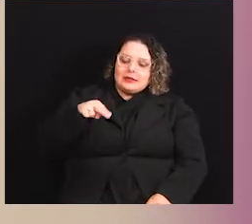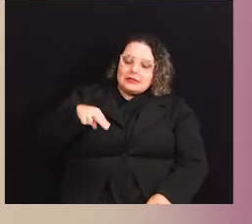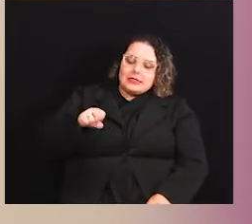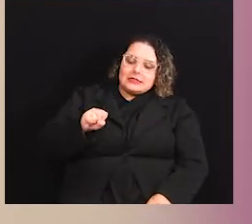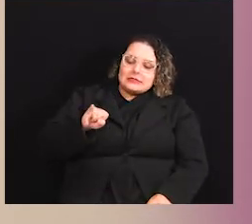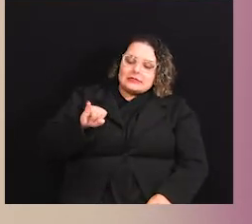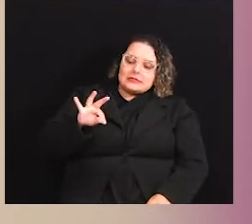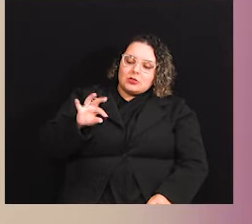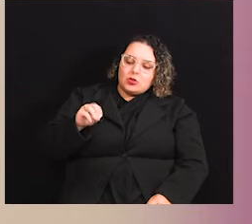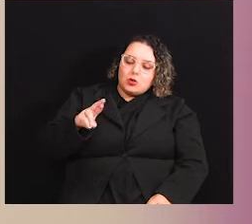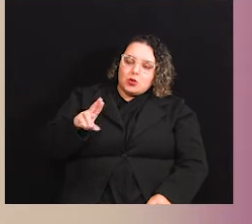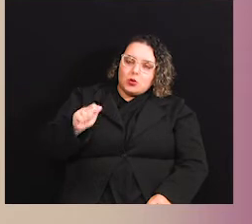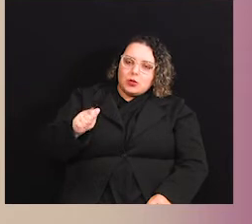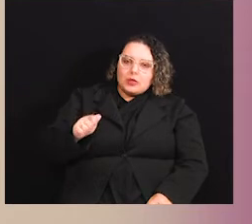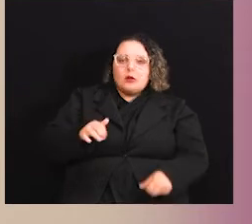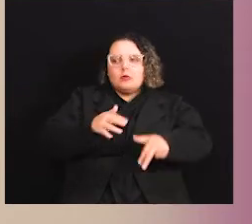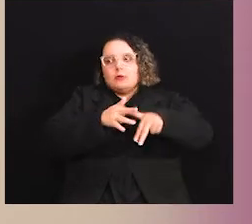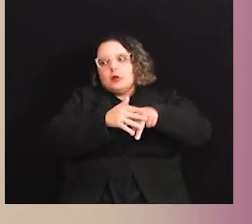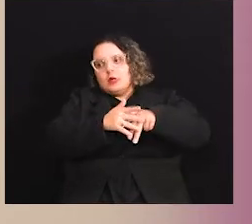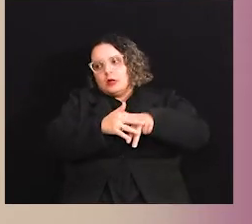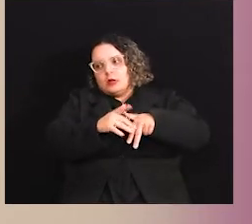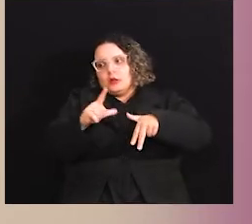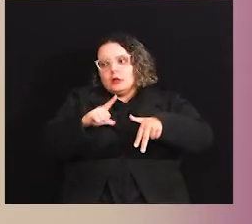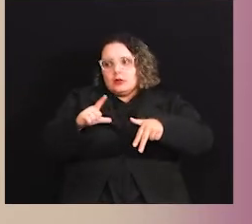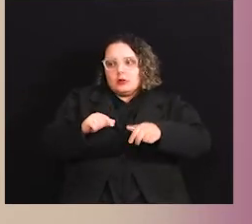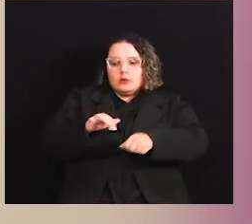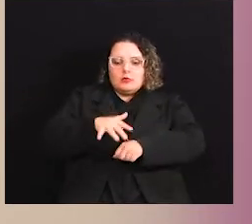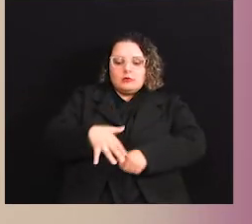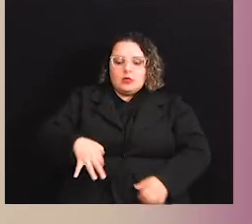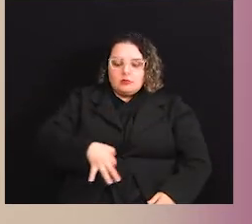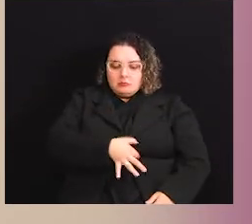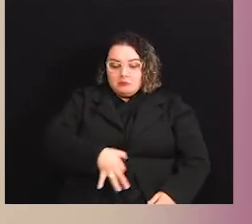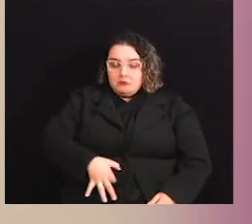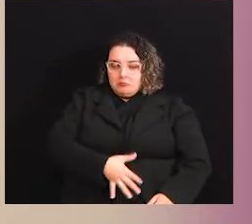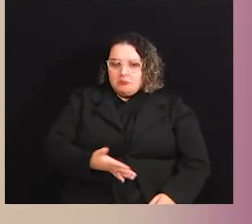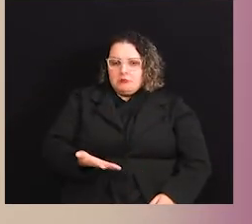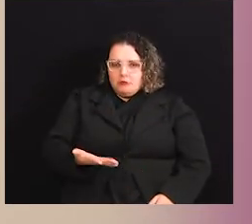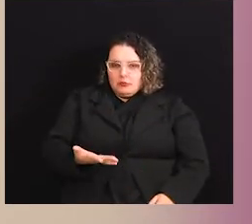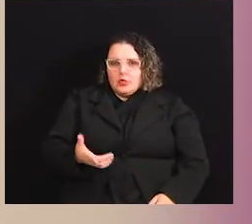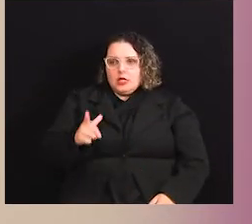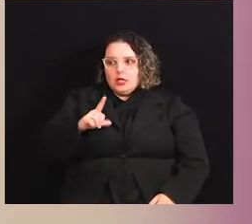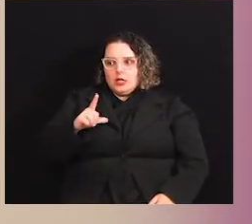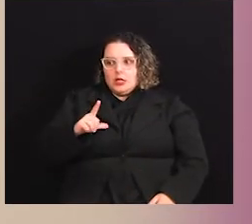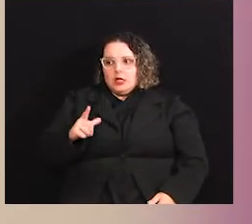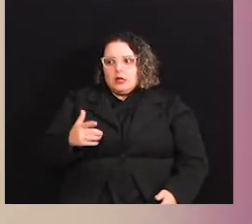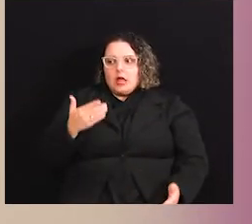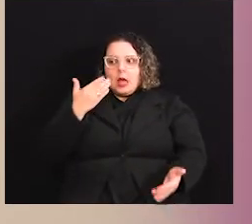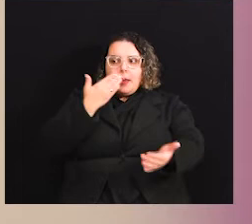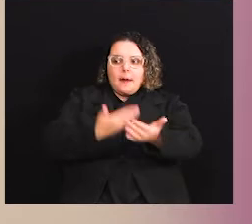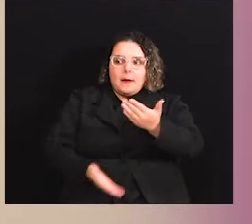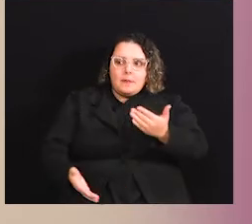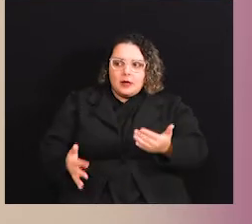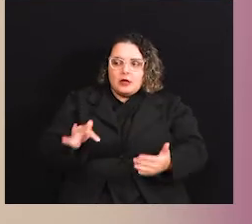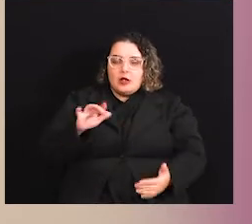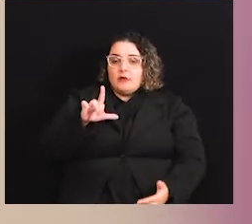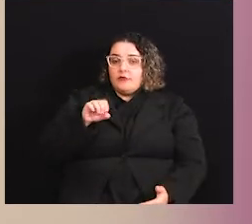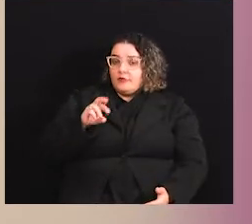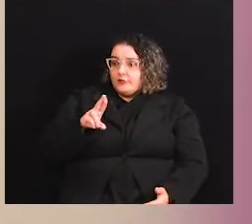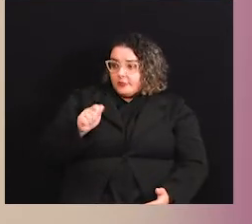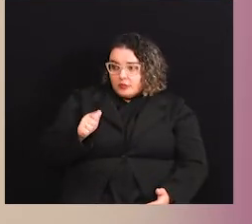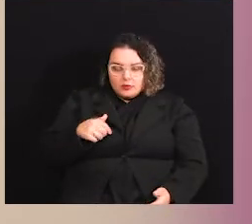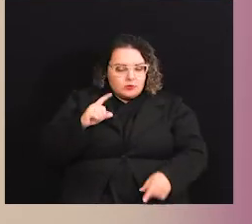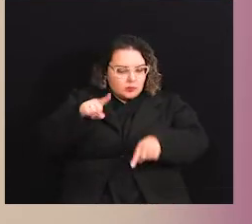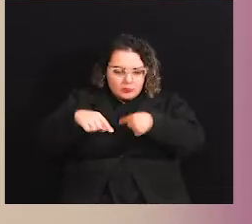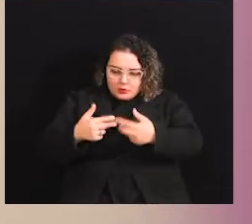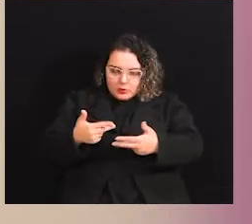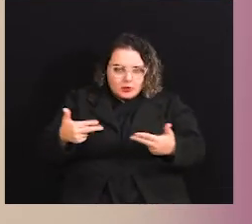né? Aquele paciente, por exemplo, que teve uma infecção intestinal, aquele paciente que perdeu a flora bacteriana intestinal por